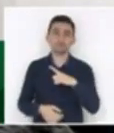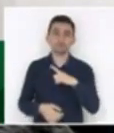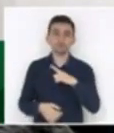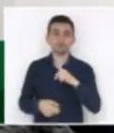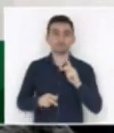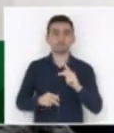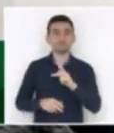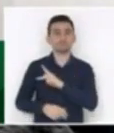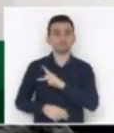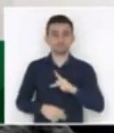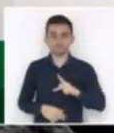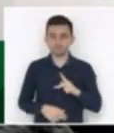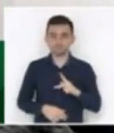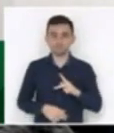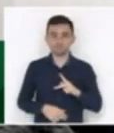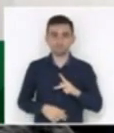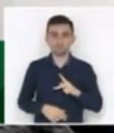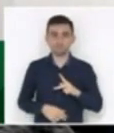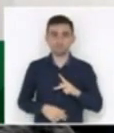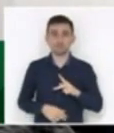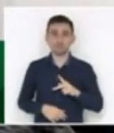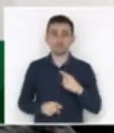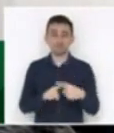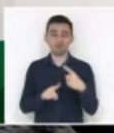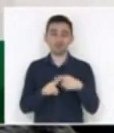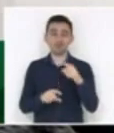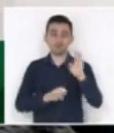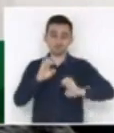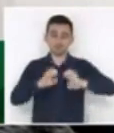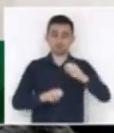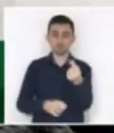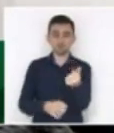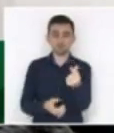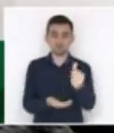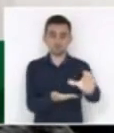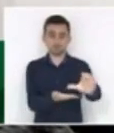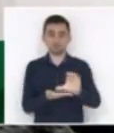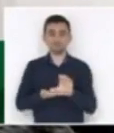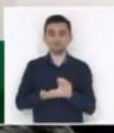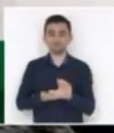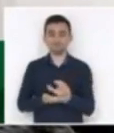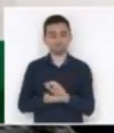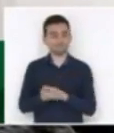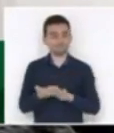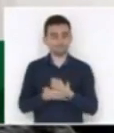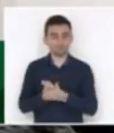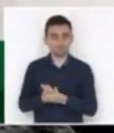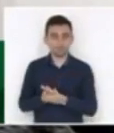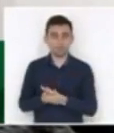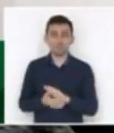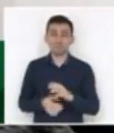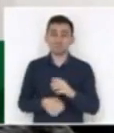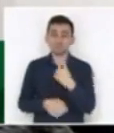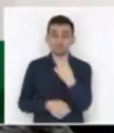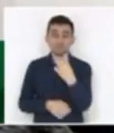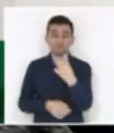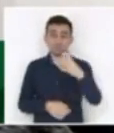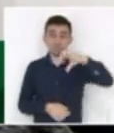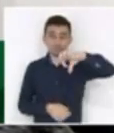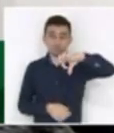problema privado porque é uma empresa que não está recebendo, segundo ela, 19 milhões de